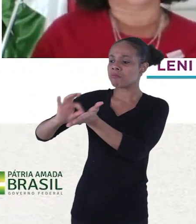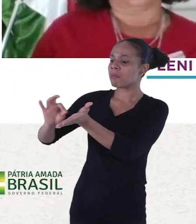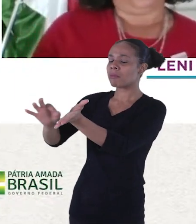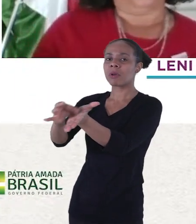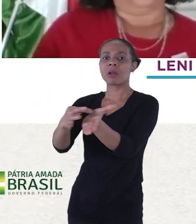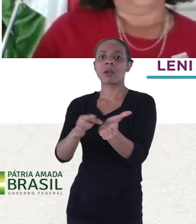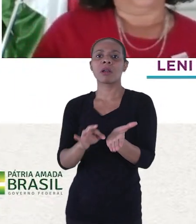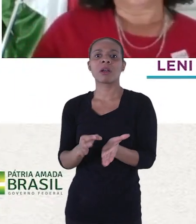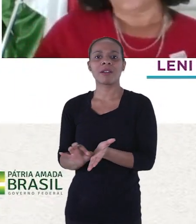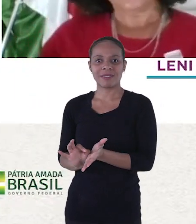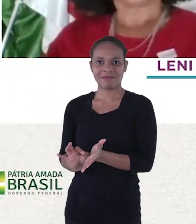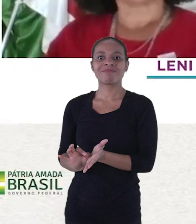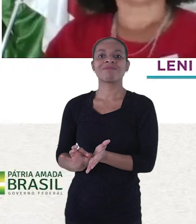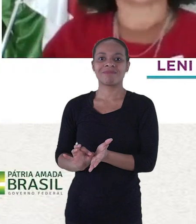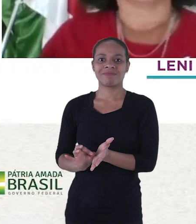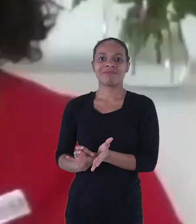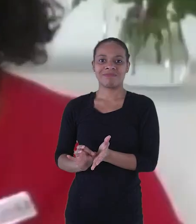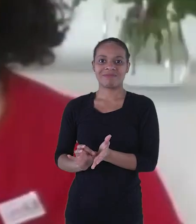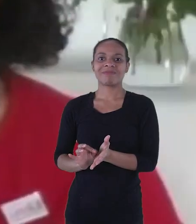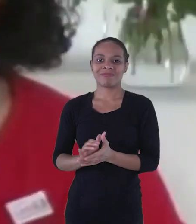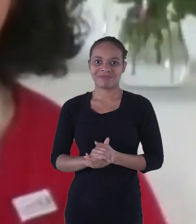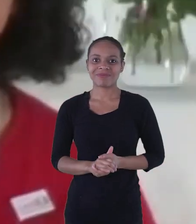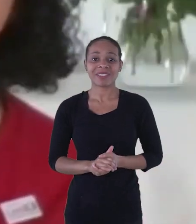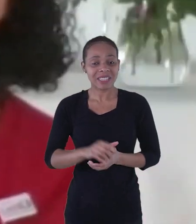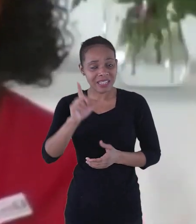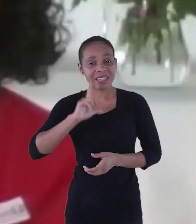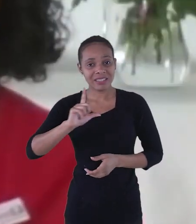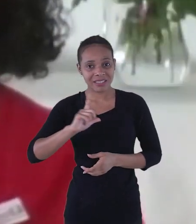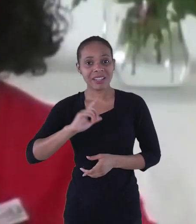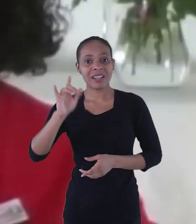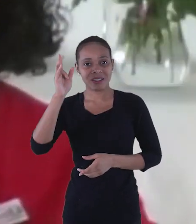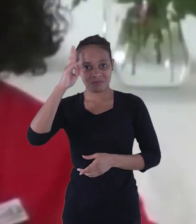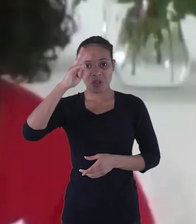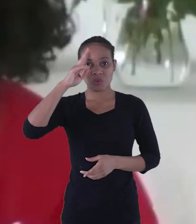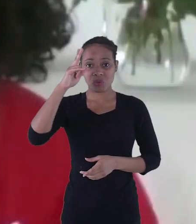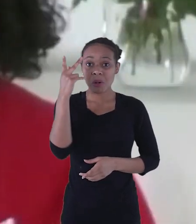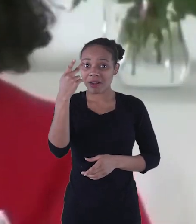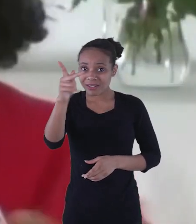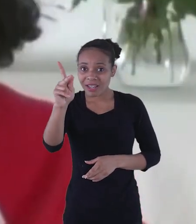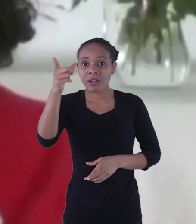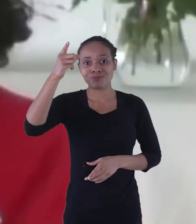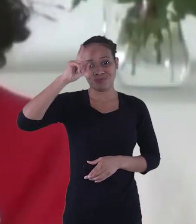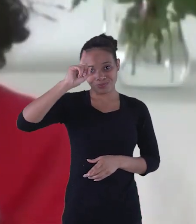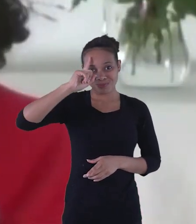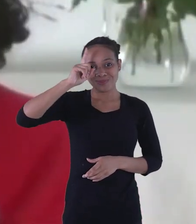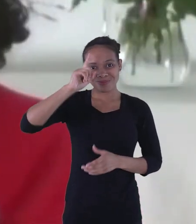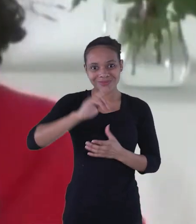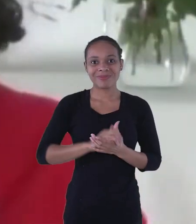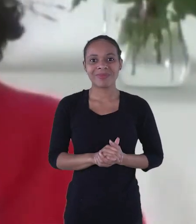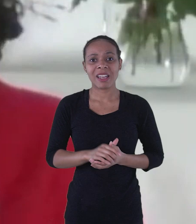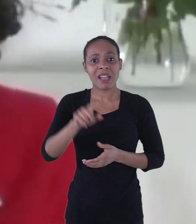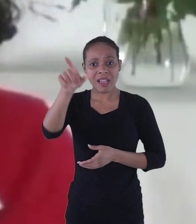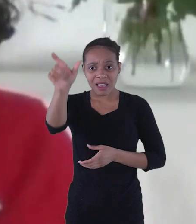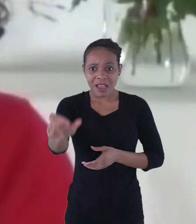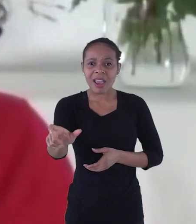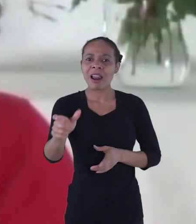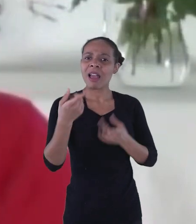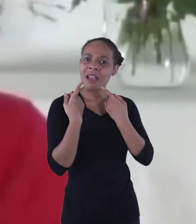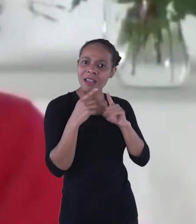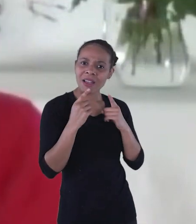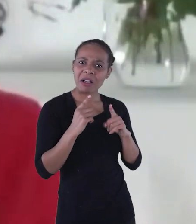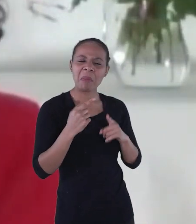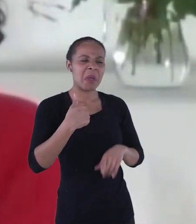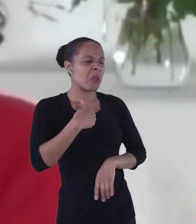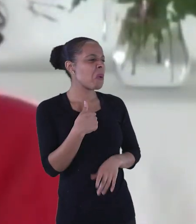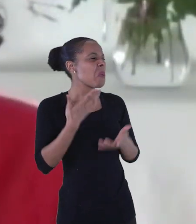a tiracolo. E isso está na narrativa cotidiana da Carolina. Ela chega a reclamar, eu não estou mais gostando